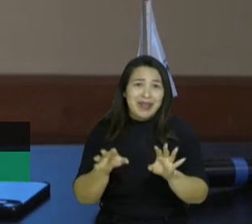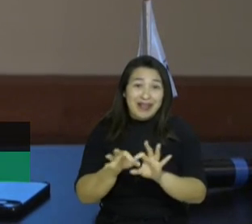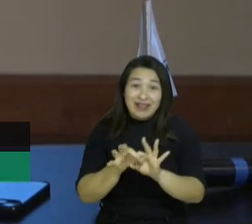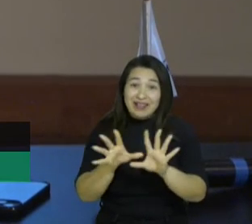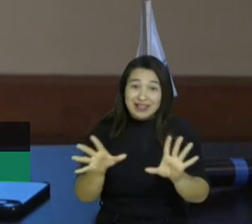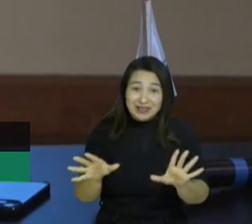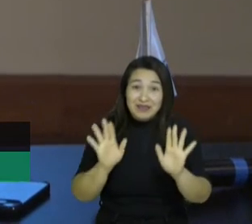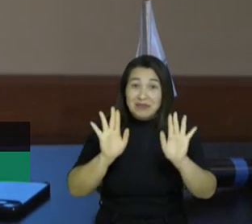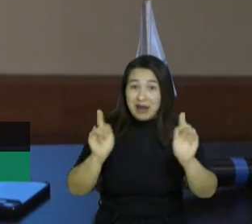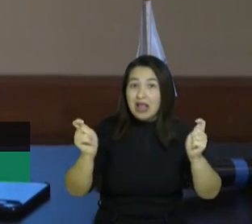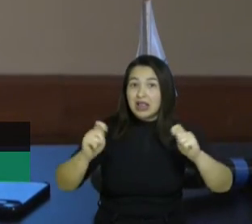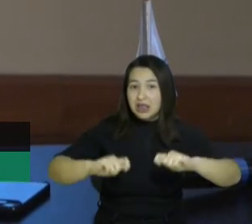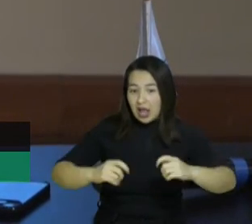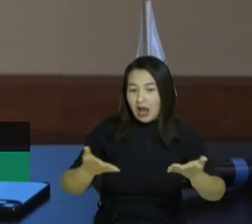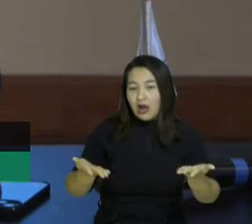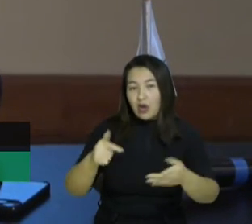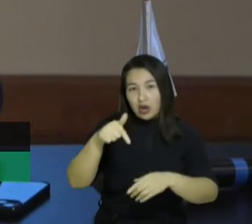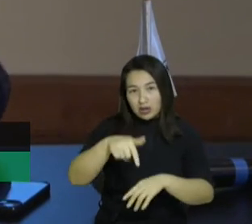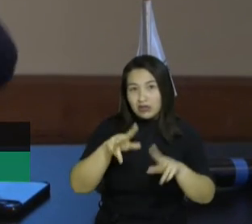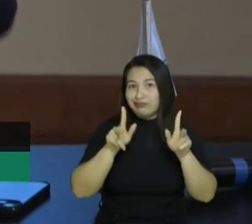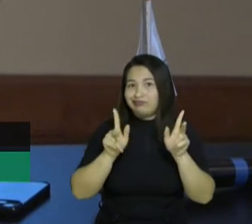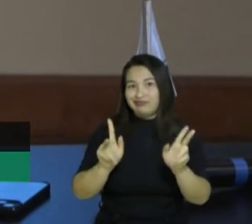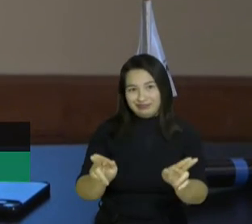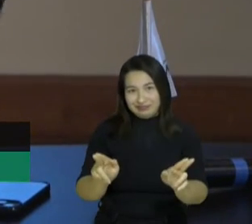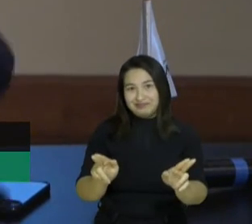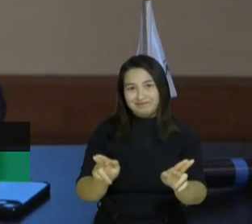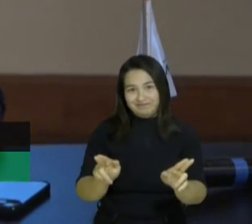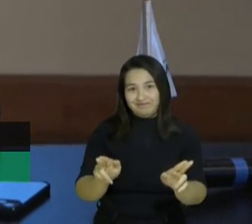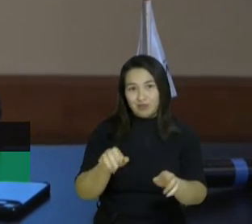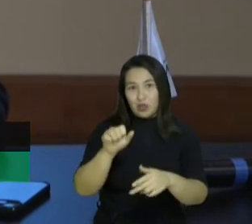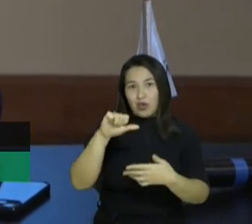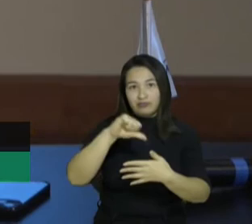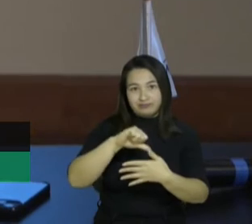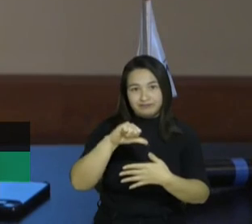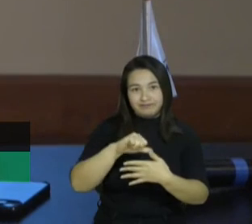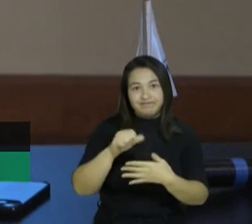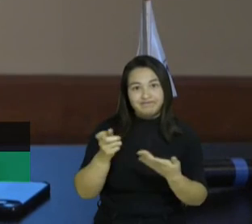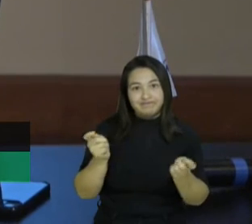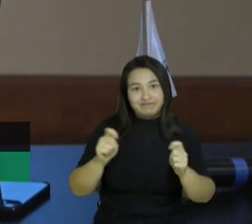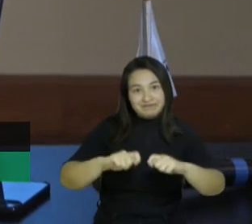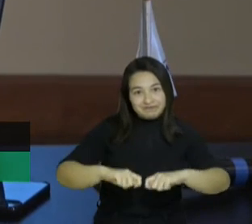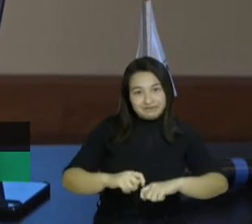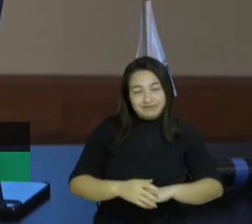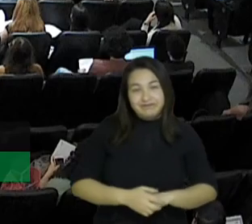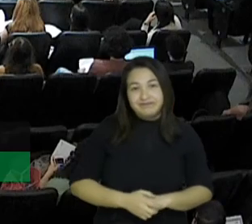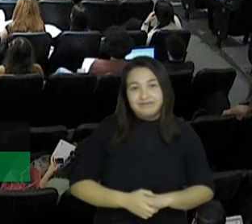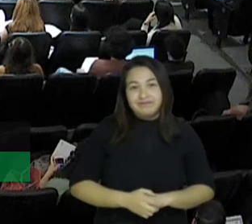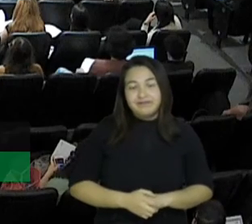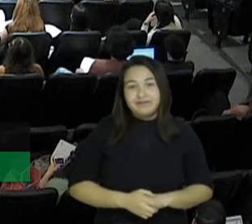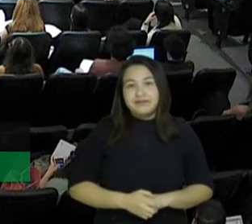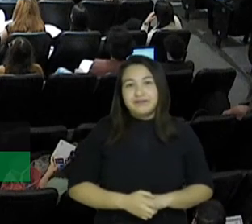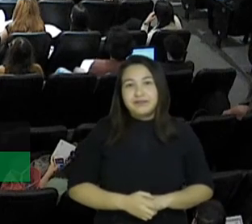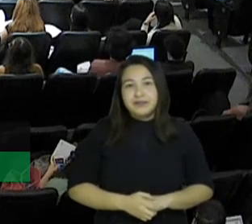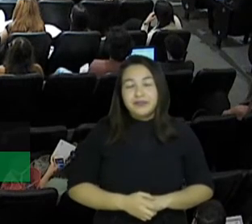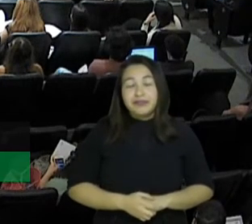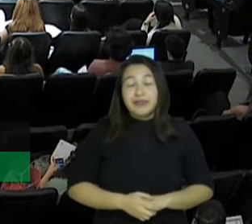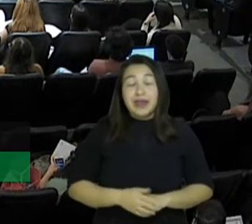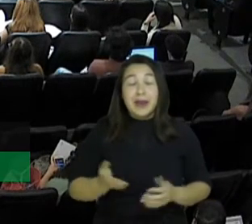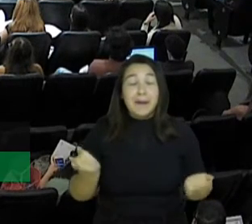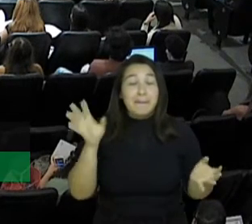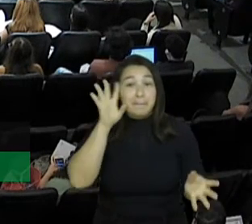fazer isso no âmbito sul-americano sem necessariamente eh tá naquele nível de estágio de integração econôm e aí para